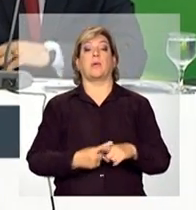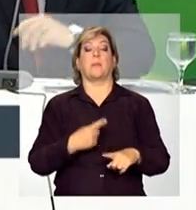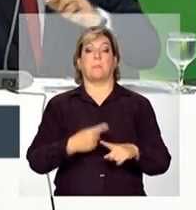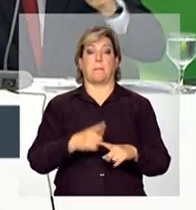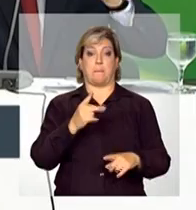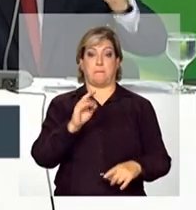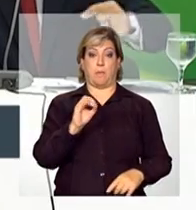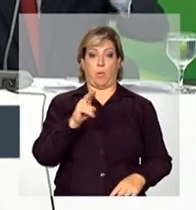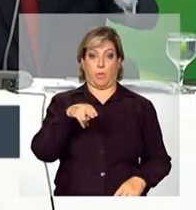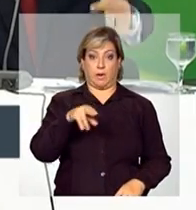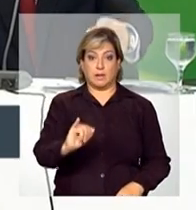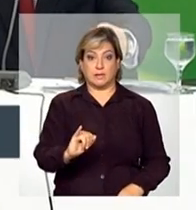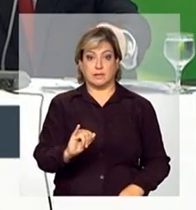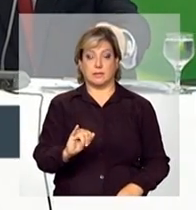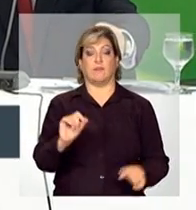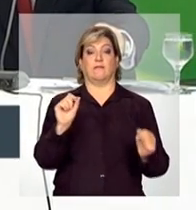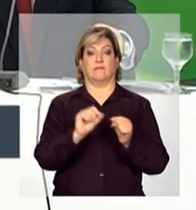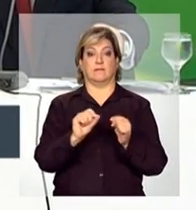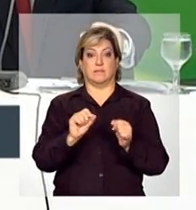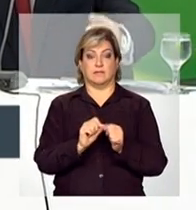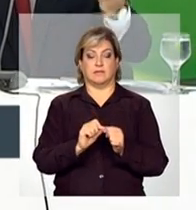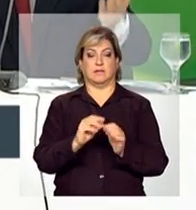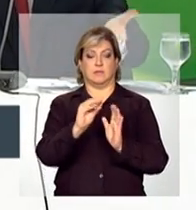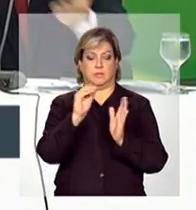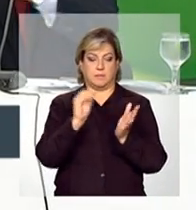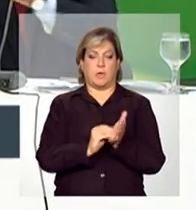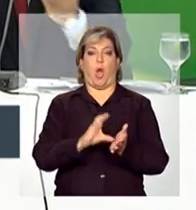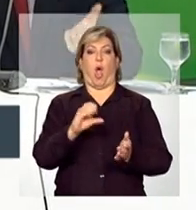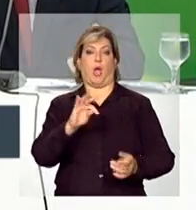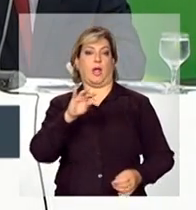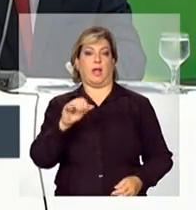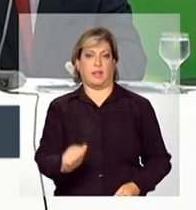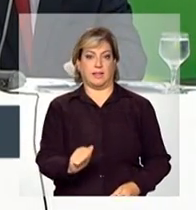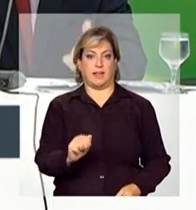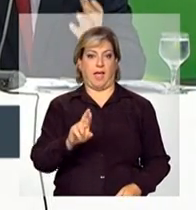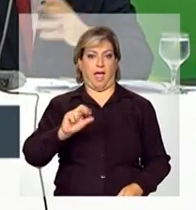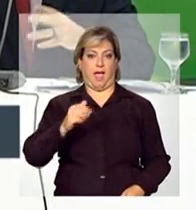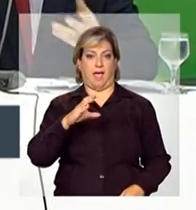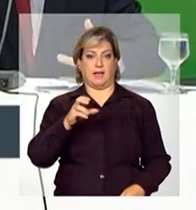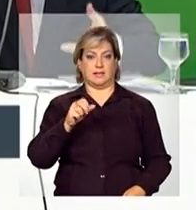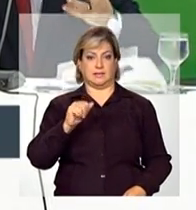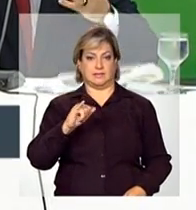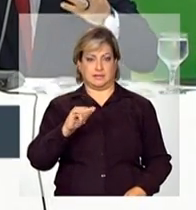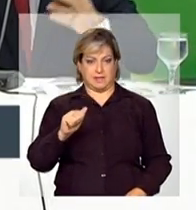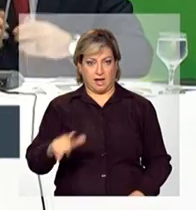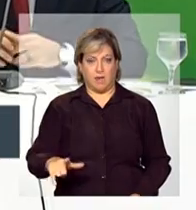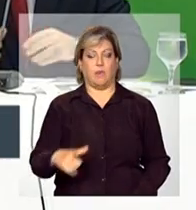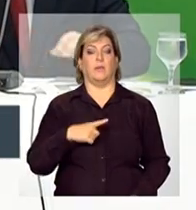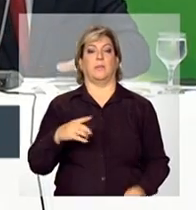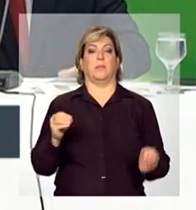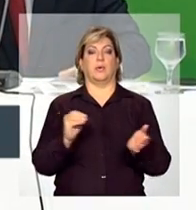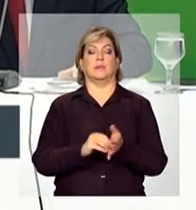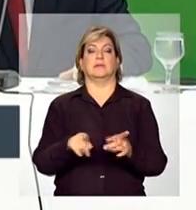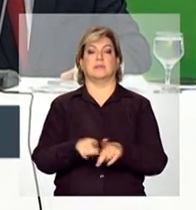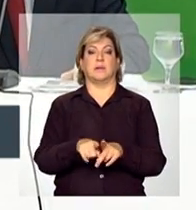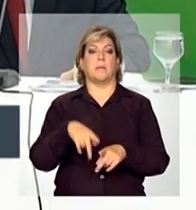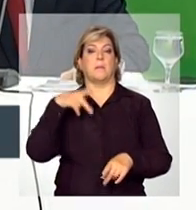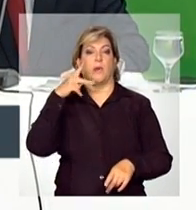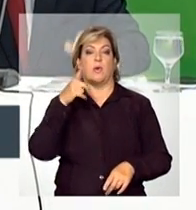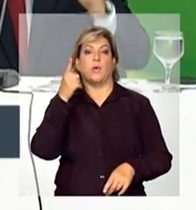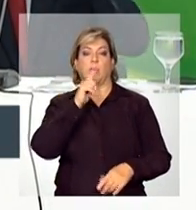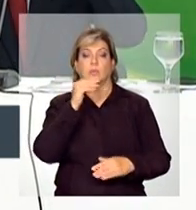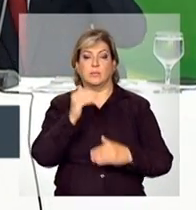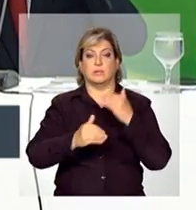ProUni estabeleceu uma cota racial e permitiu um crescimento expressivo além das políticas de ascensão social que nós